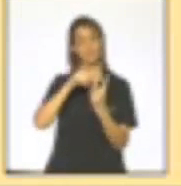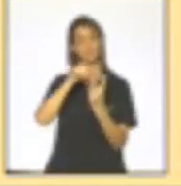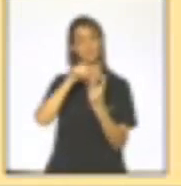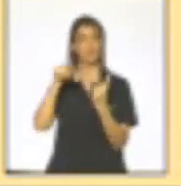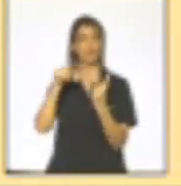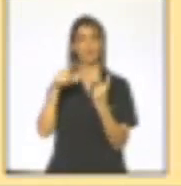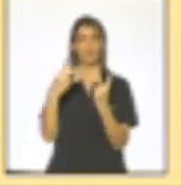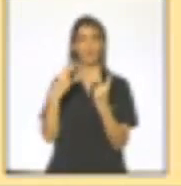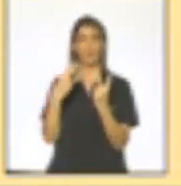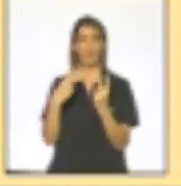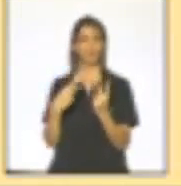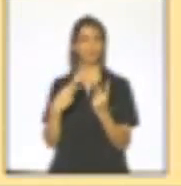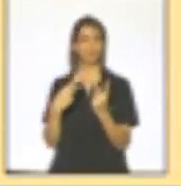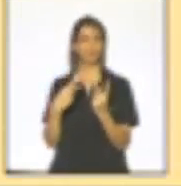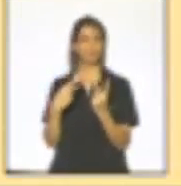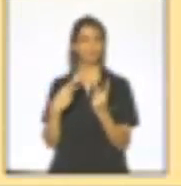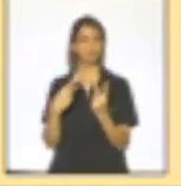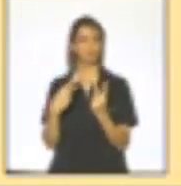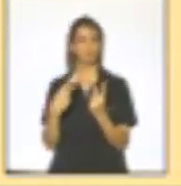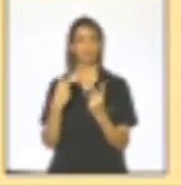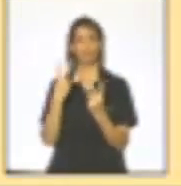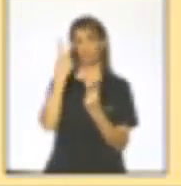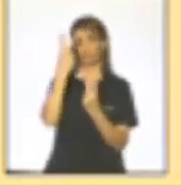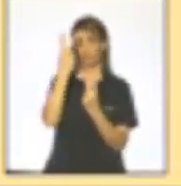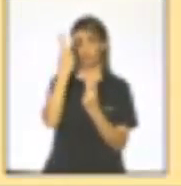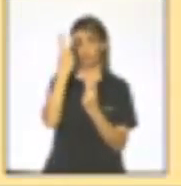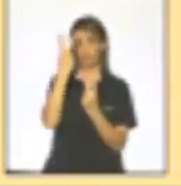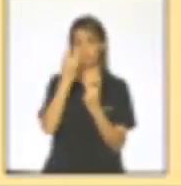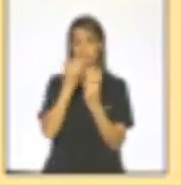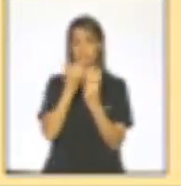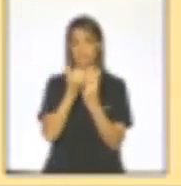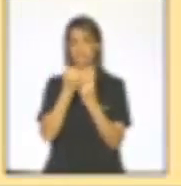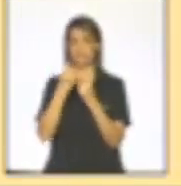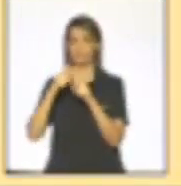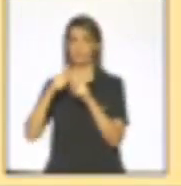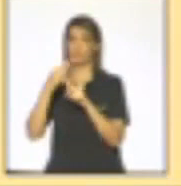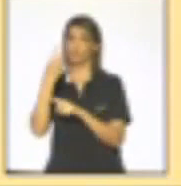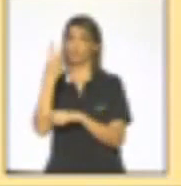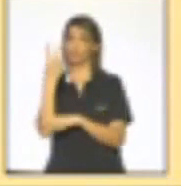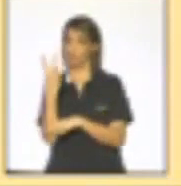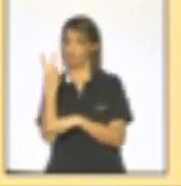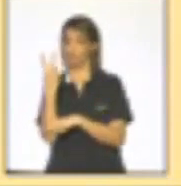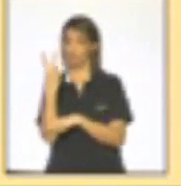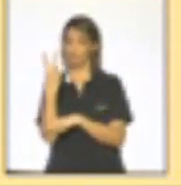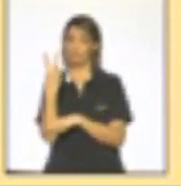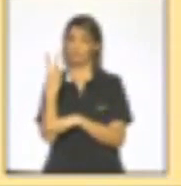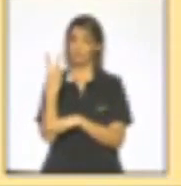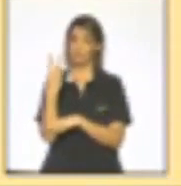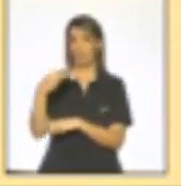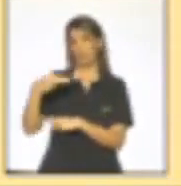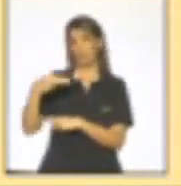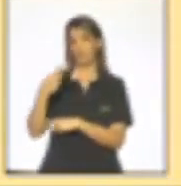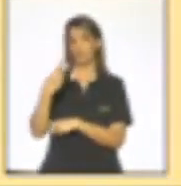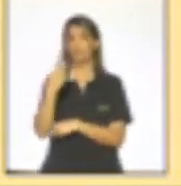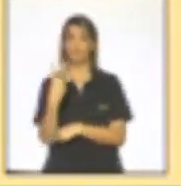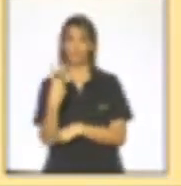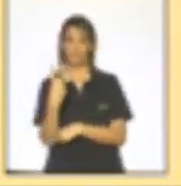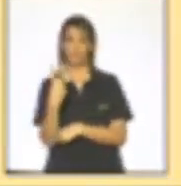como se tivesse um 2 aqui, ó. Então, 6 vezes 2,